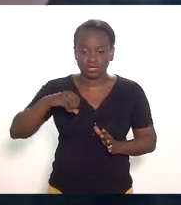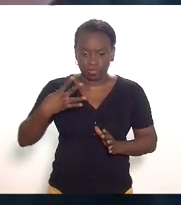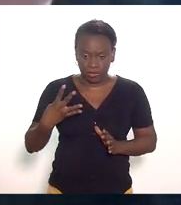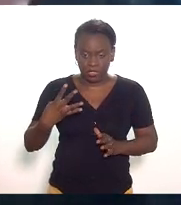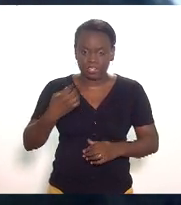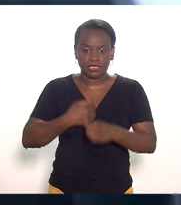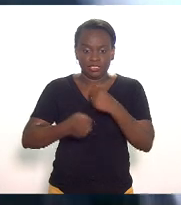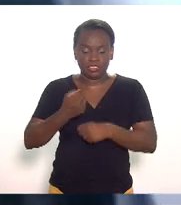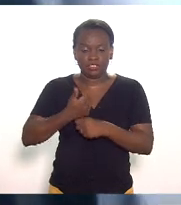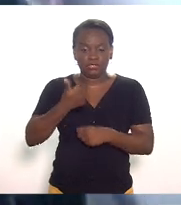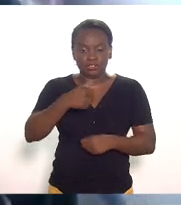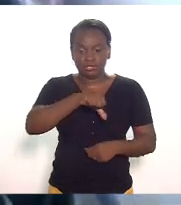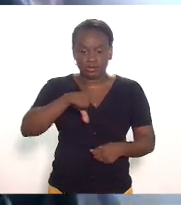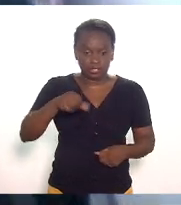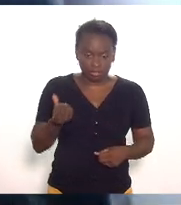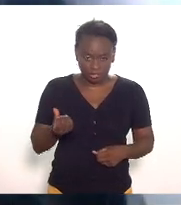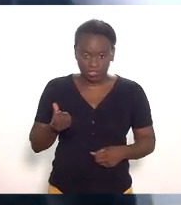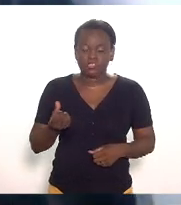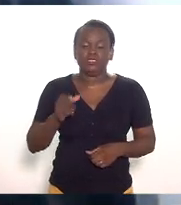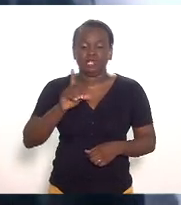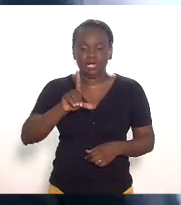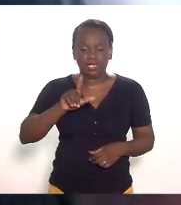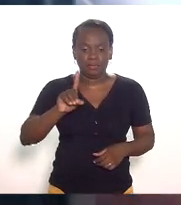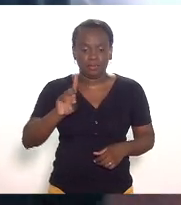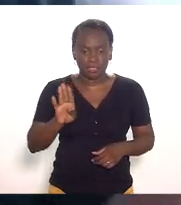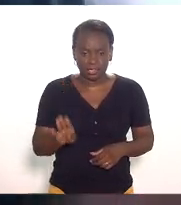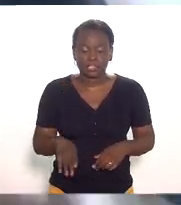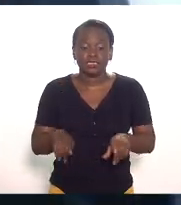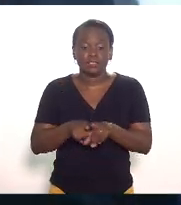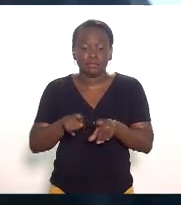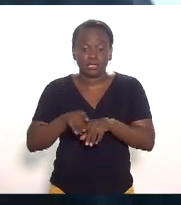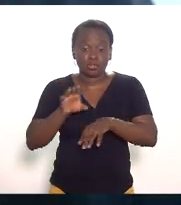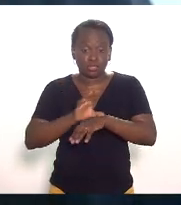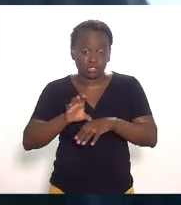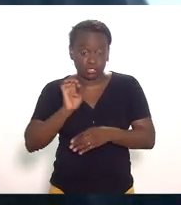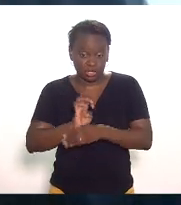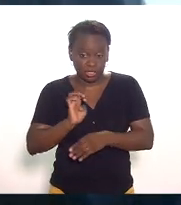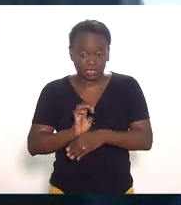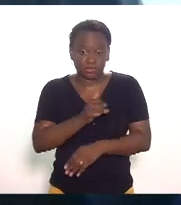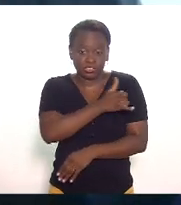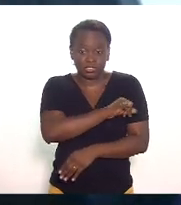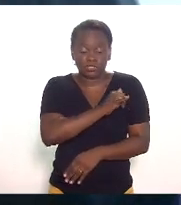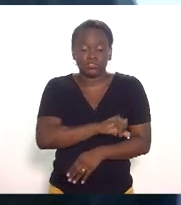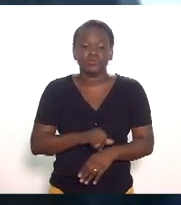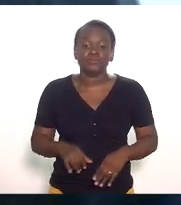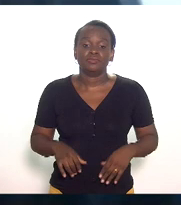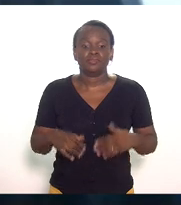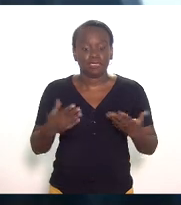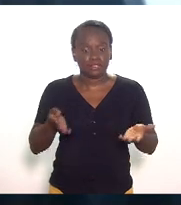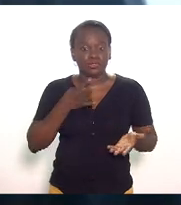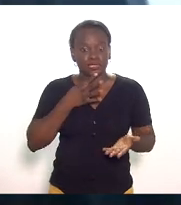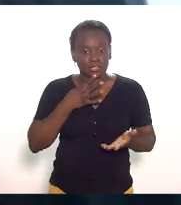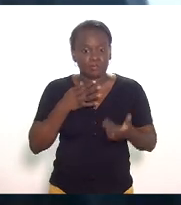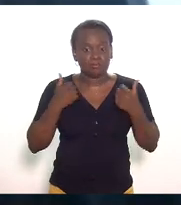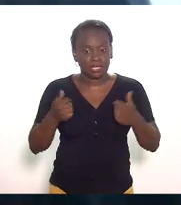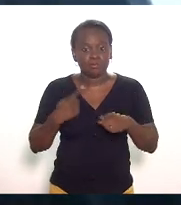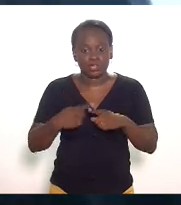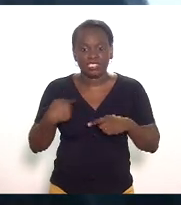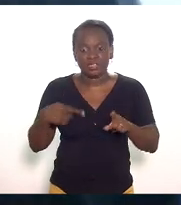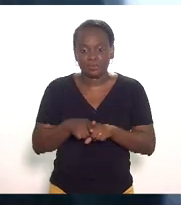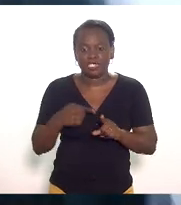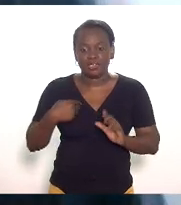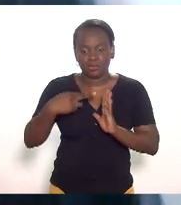9394 de 96, a Lei de Diretrizes, e da Constituição Estadual, essa eu conheço bastante bem porque fui